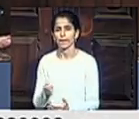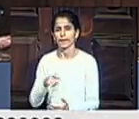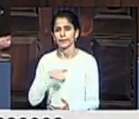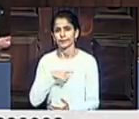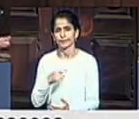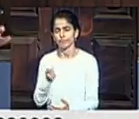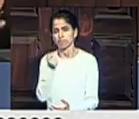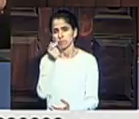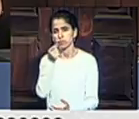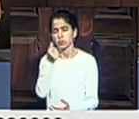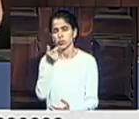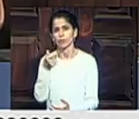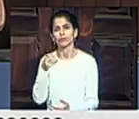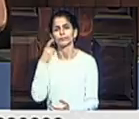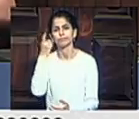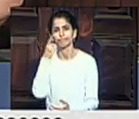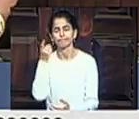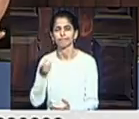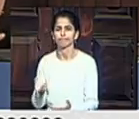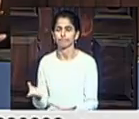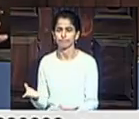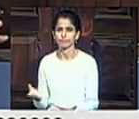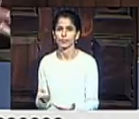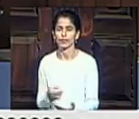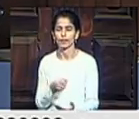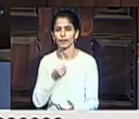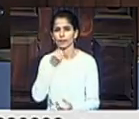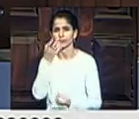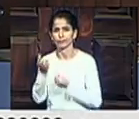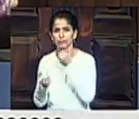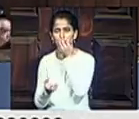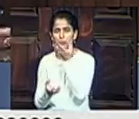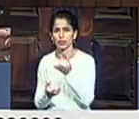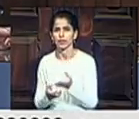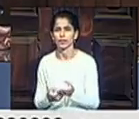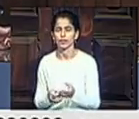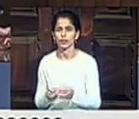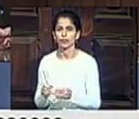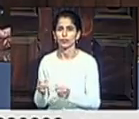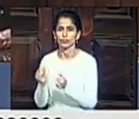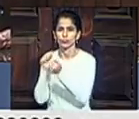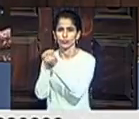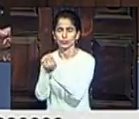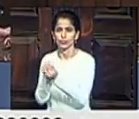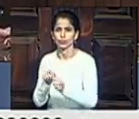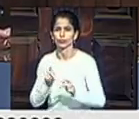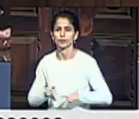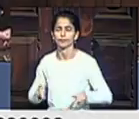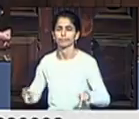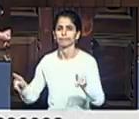dessa casa que estão se manifestando a favor da população.